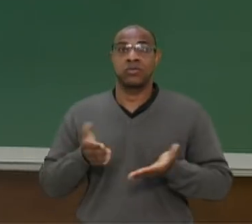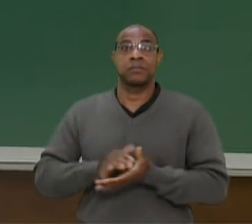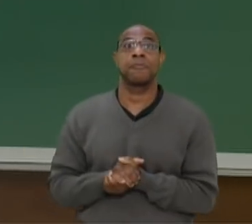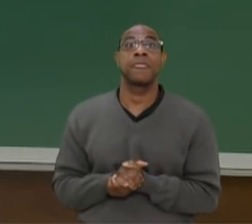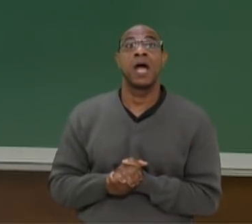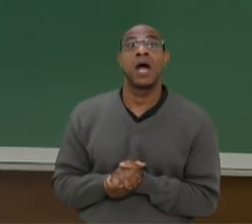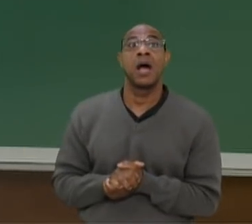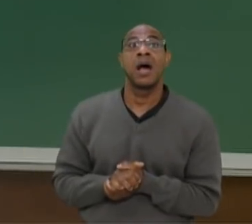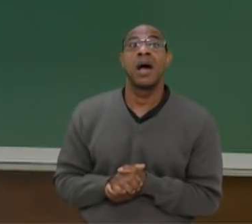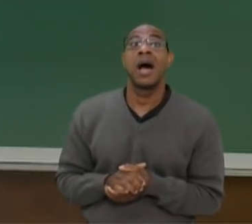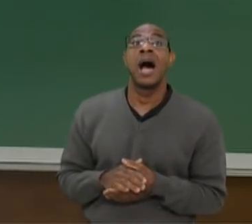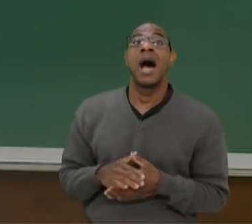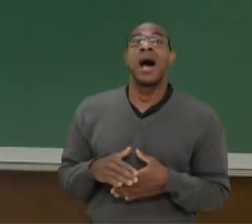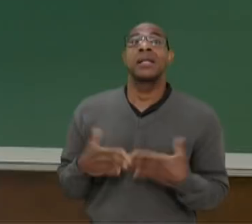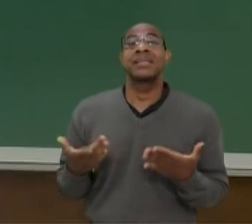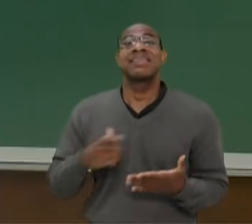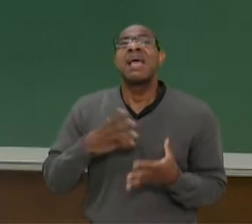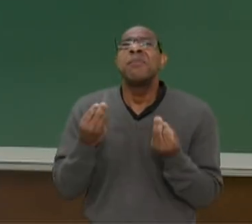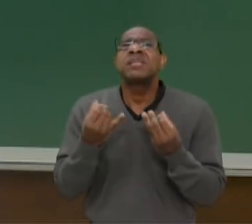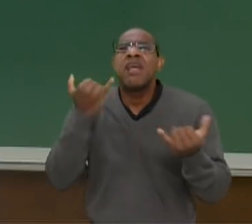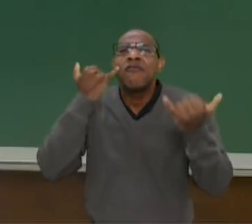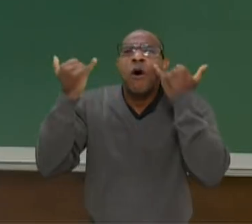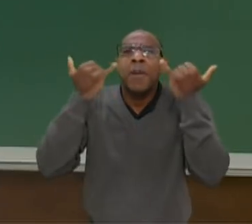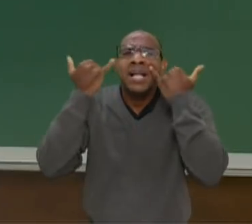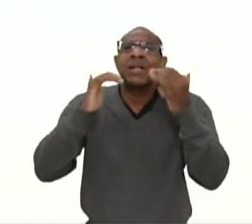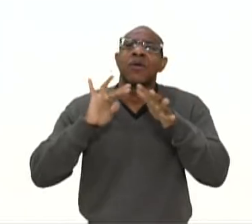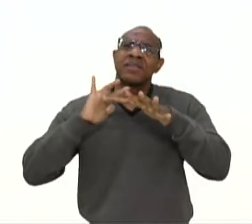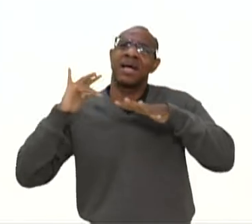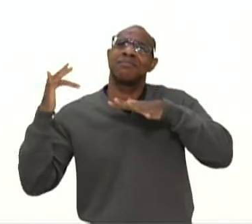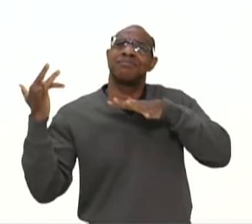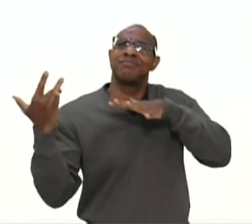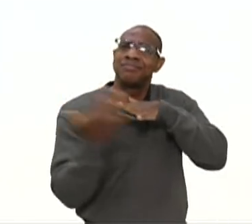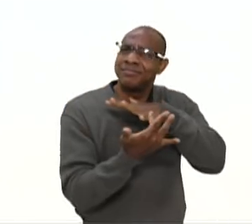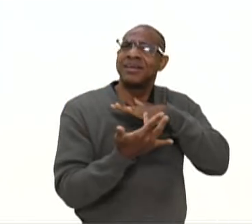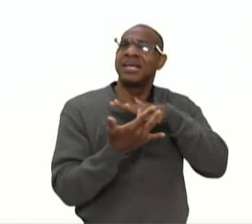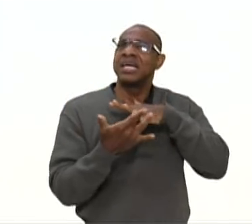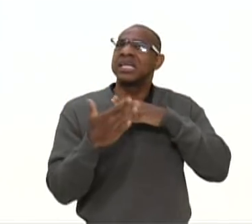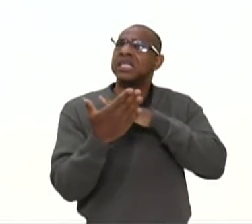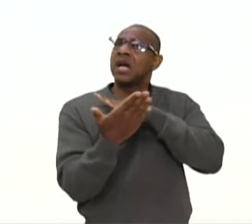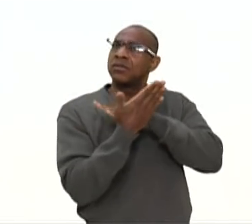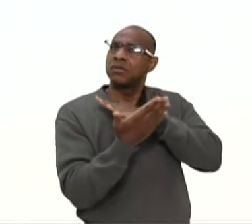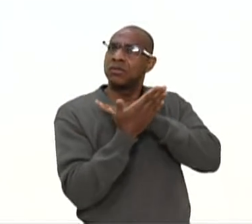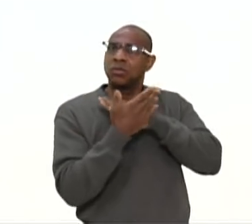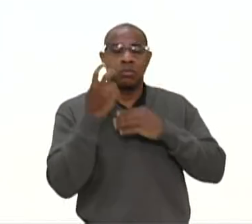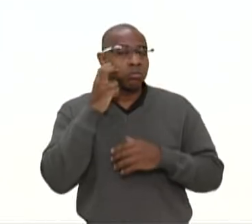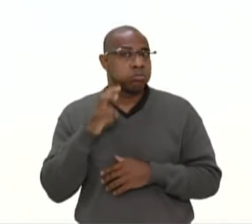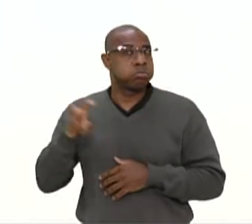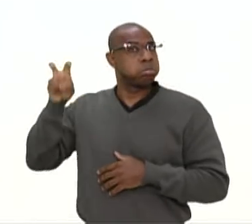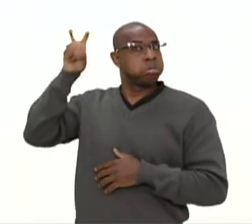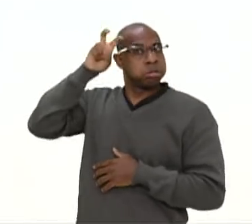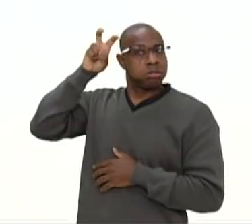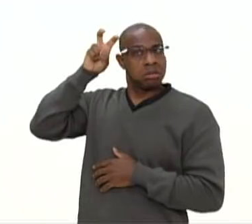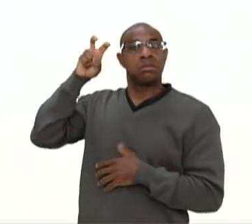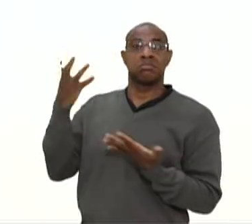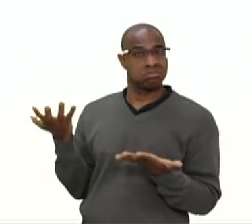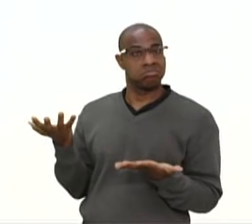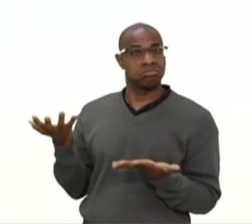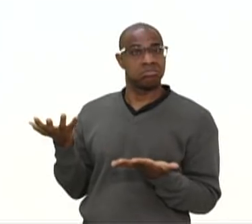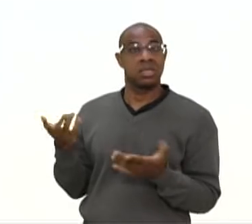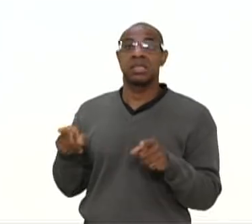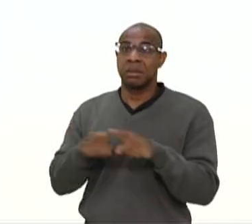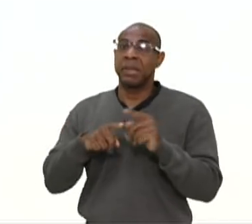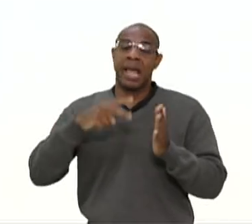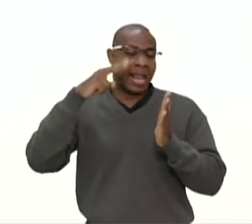Apesar disso, há tanta informação nas redes sociais que contribui para o nosso conhecimento intelectual. Sim, claro, como